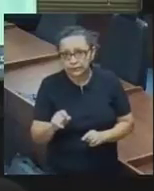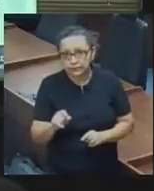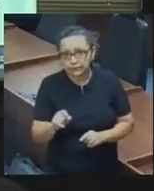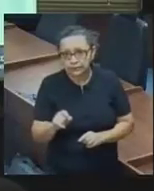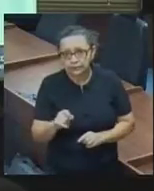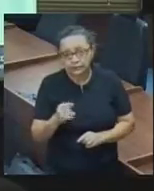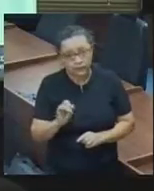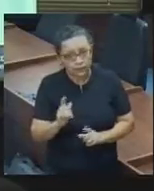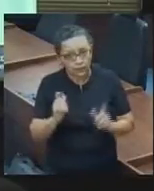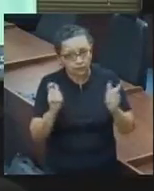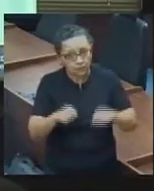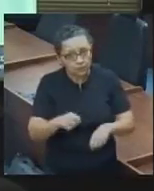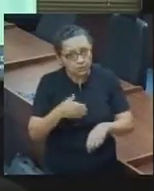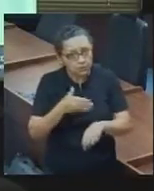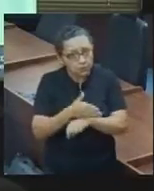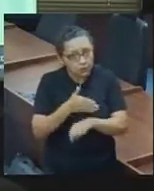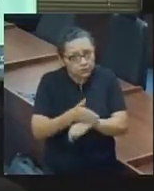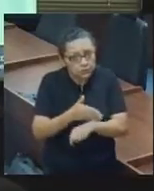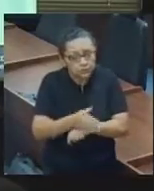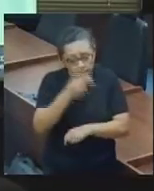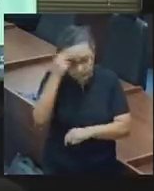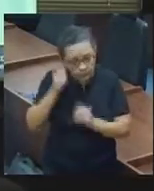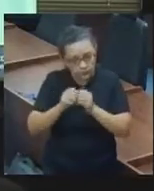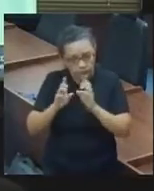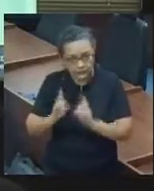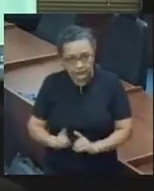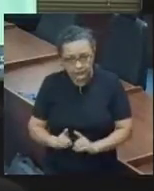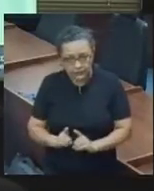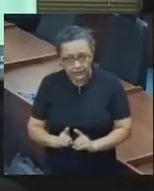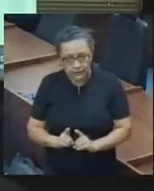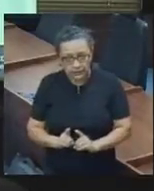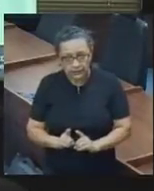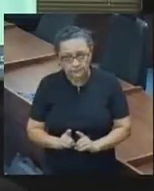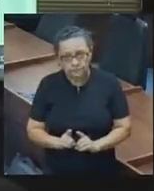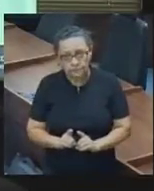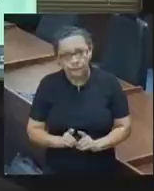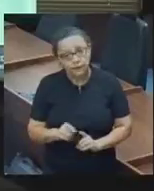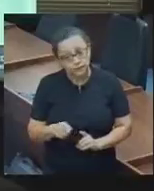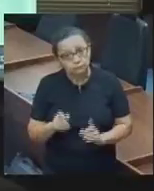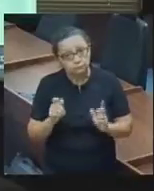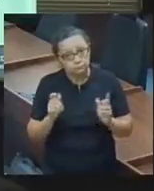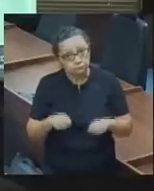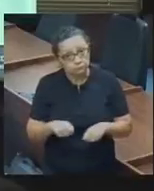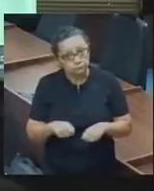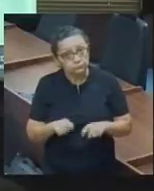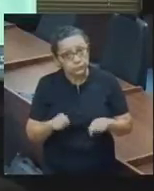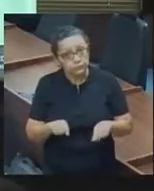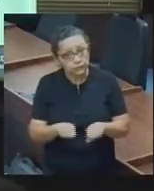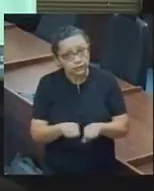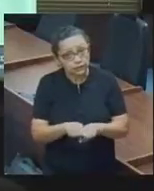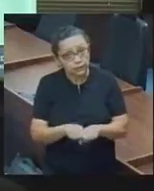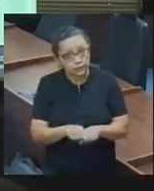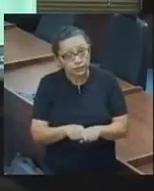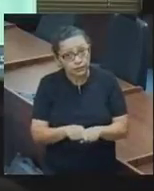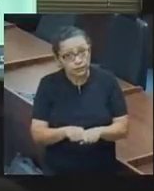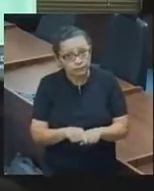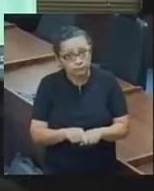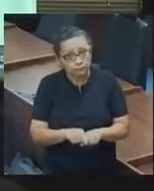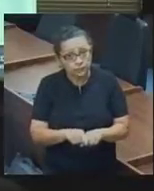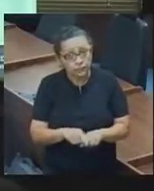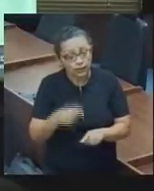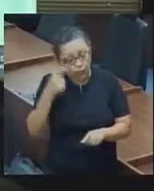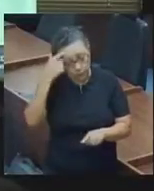que não permita o acesso uma pessoa com deficiência pode ser imputado como ato